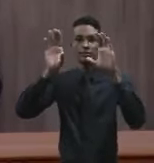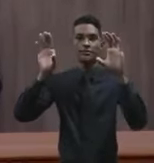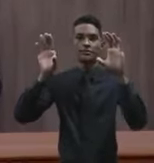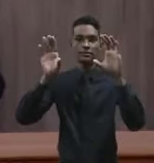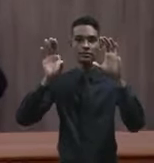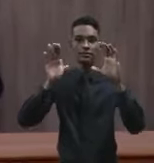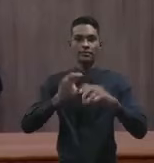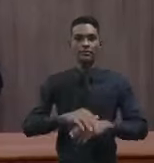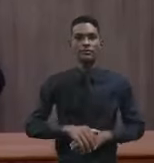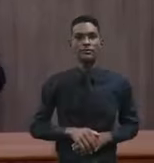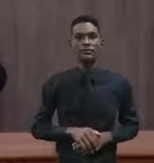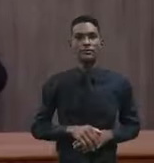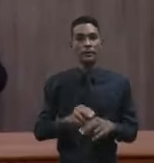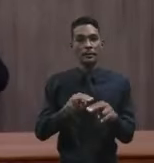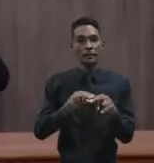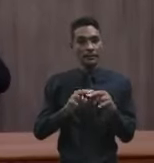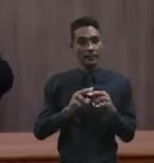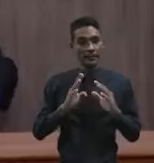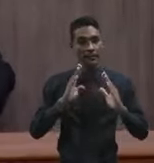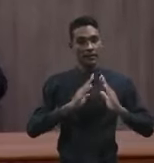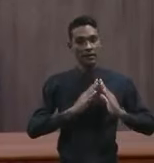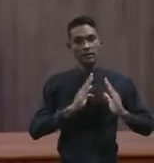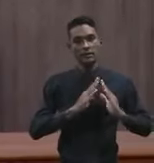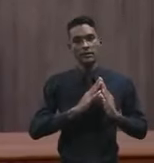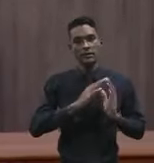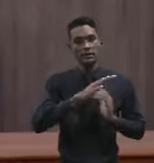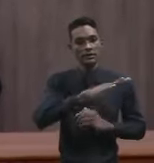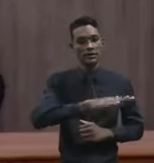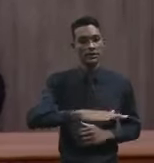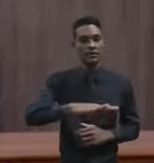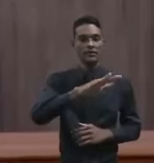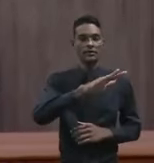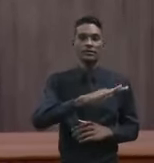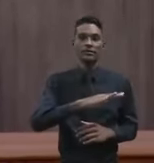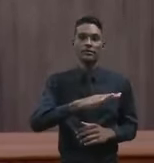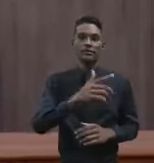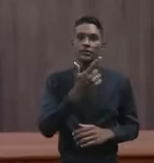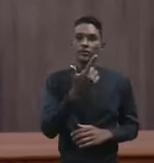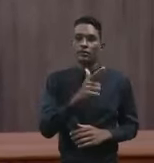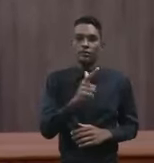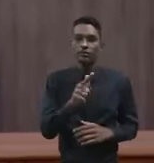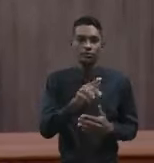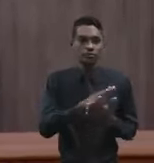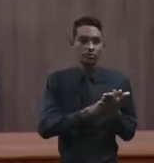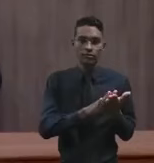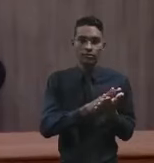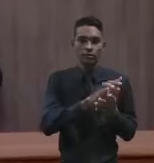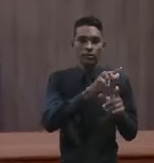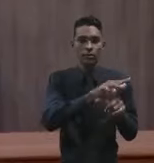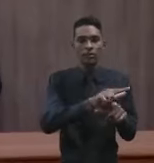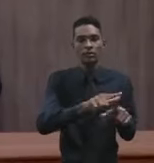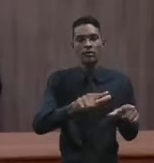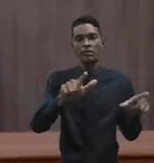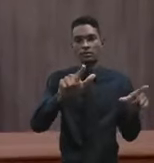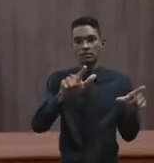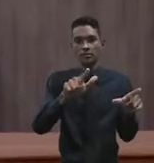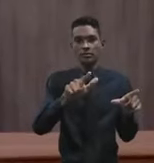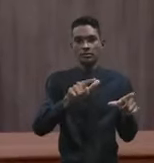quê? Coloca lá. Era sem forma e vazia. Tohu vavohu.